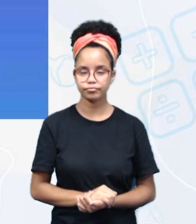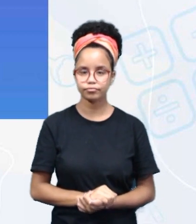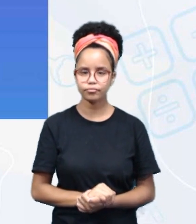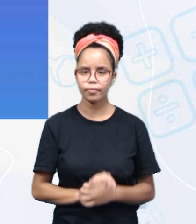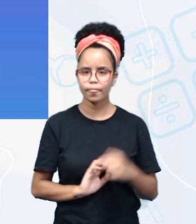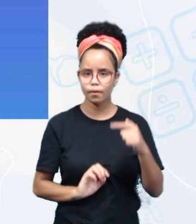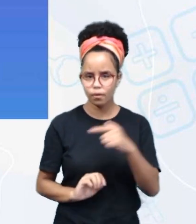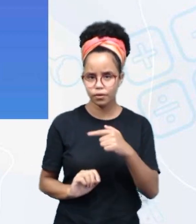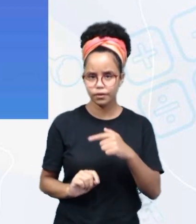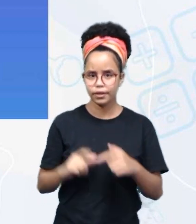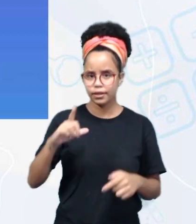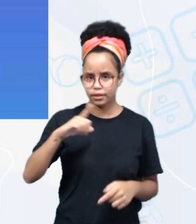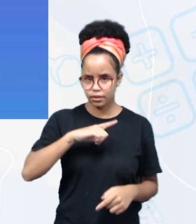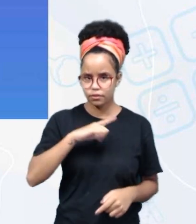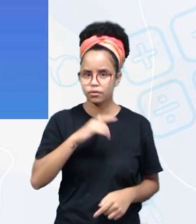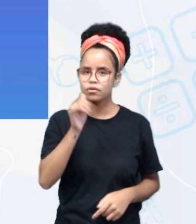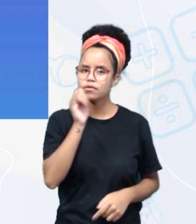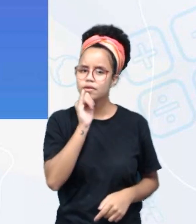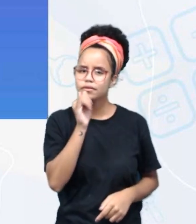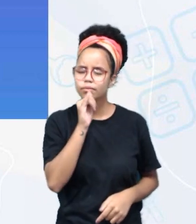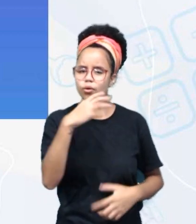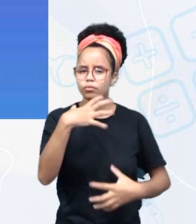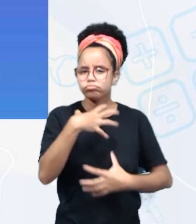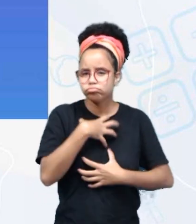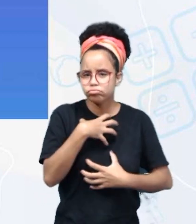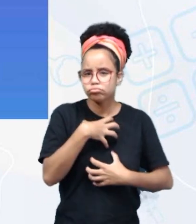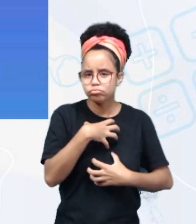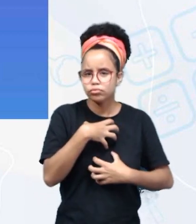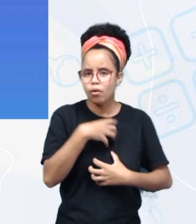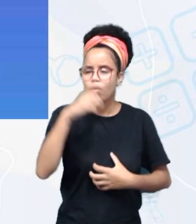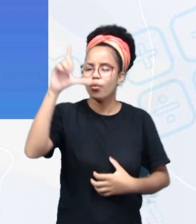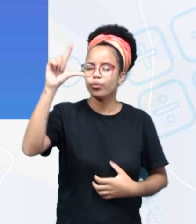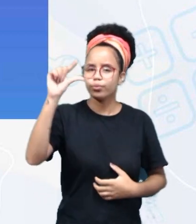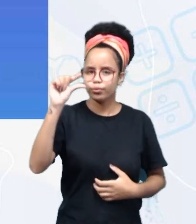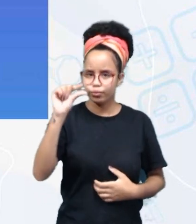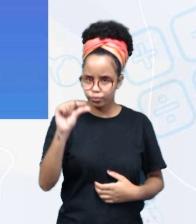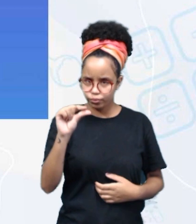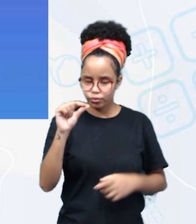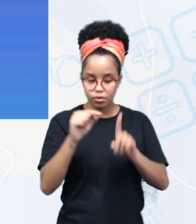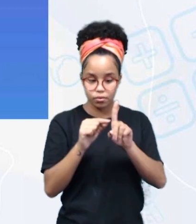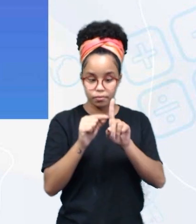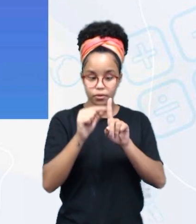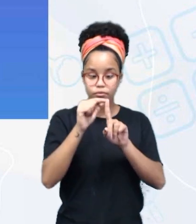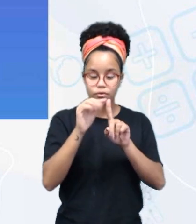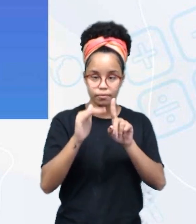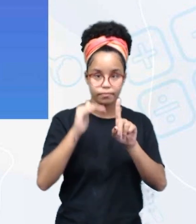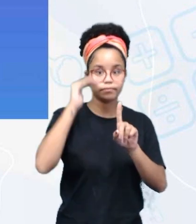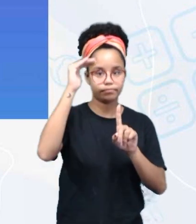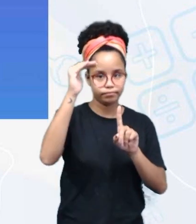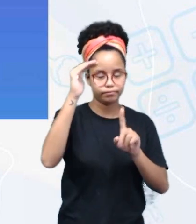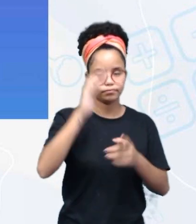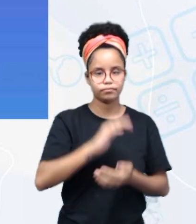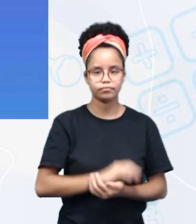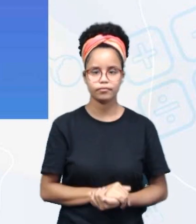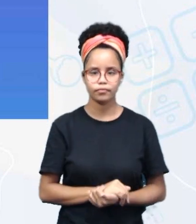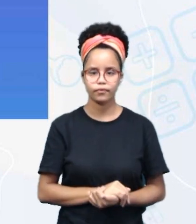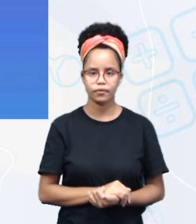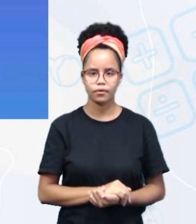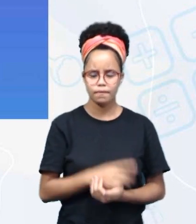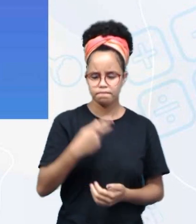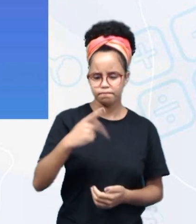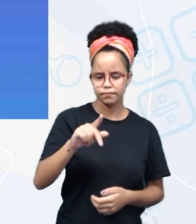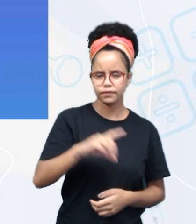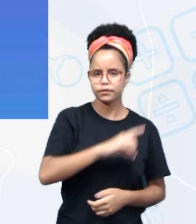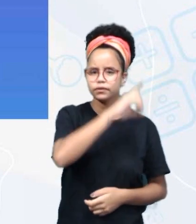Aqui nós já temos um exemplo de sensação térmica menor do que a temperatura. Nesse dia,